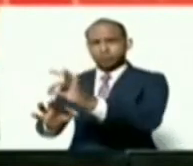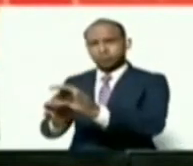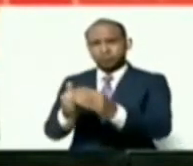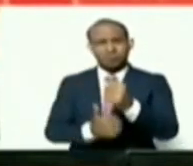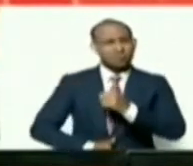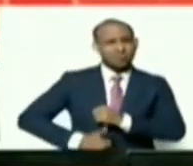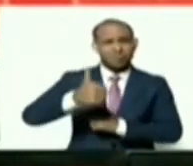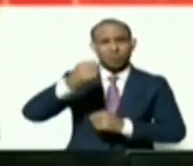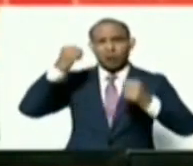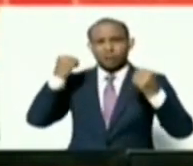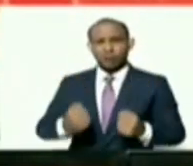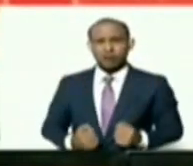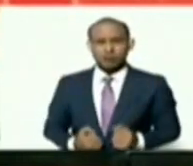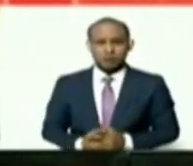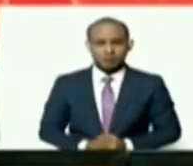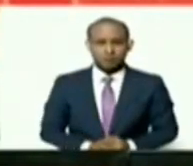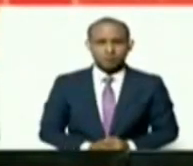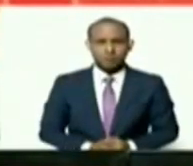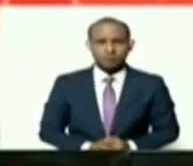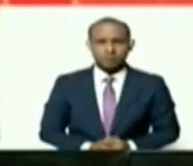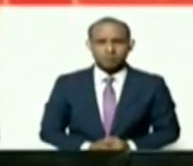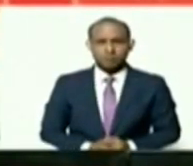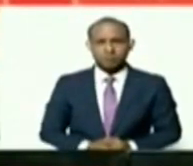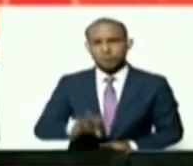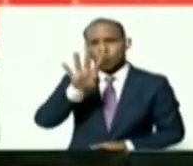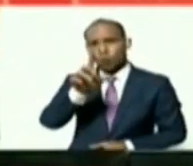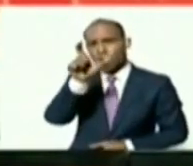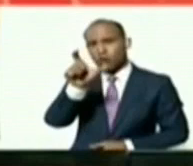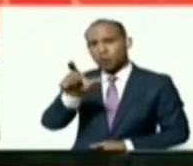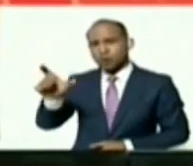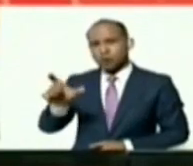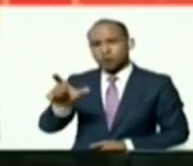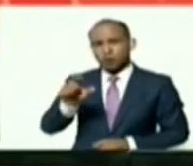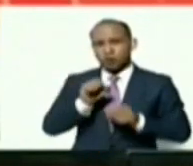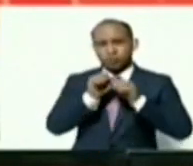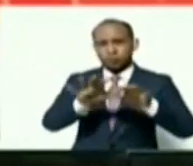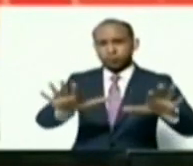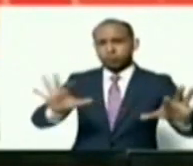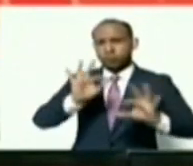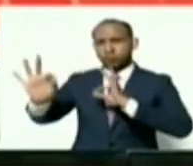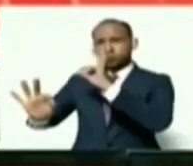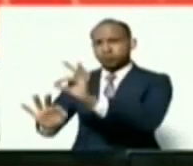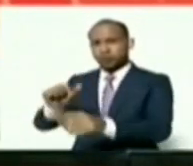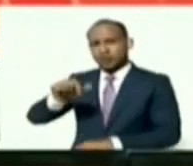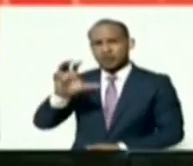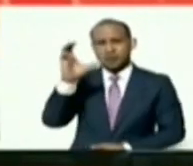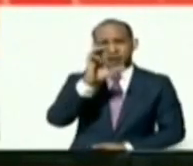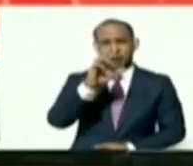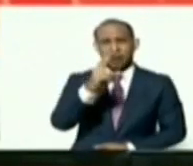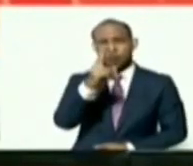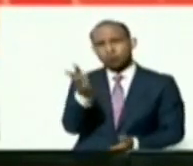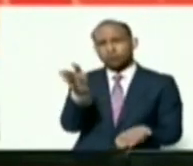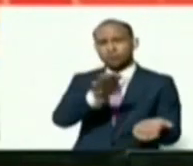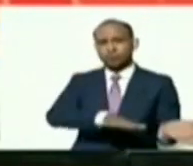que consiga pois existem problemas na produção de vacinas no mundo já que as doses estão sendo acumuladas por apenas 10 países